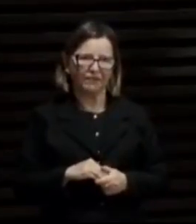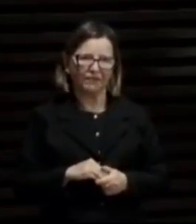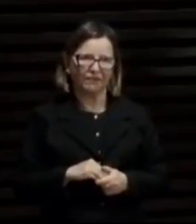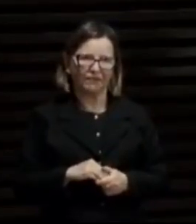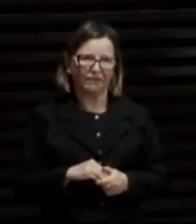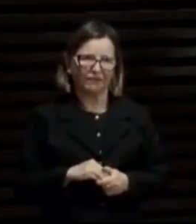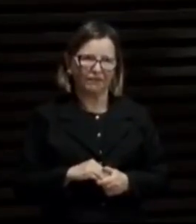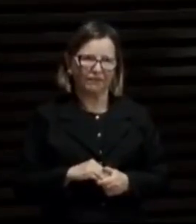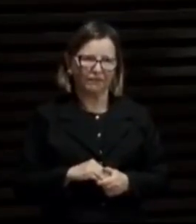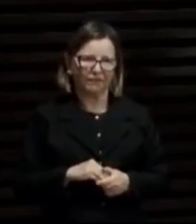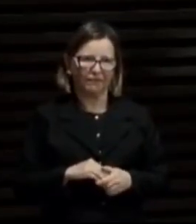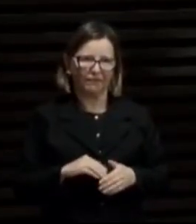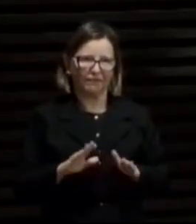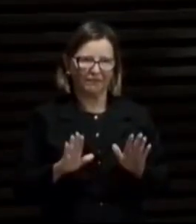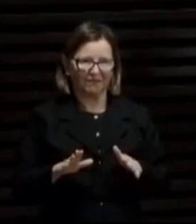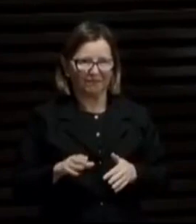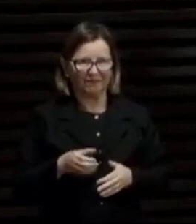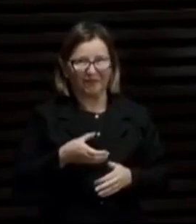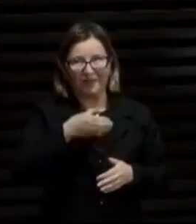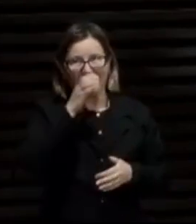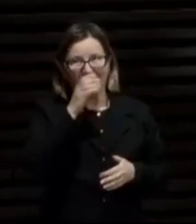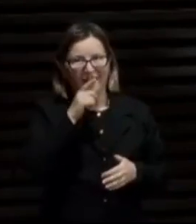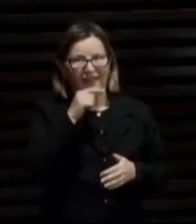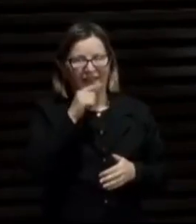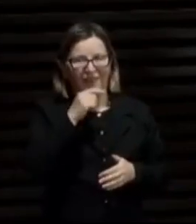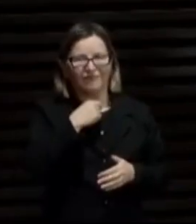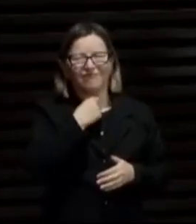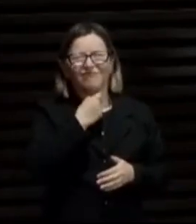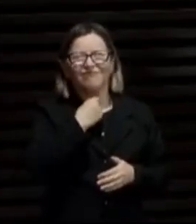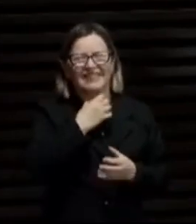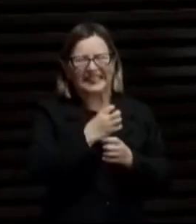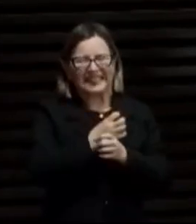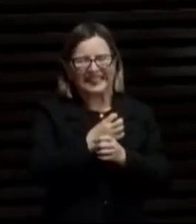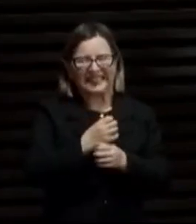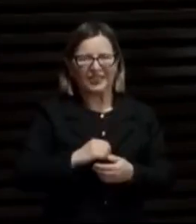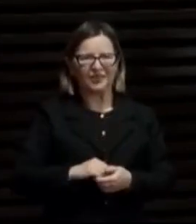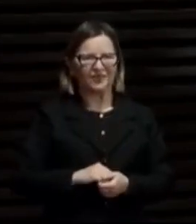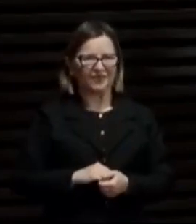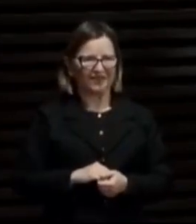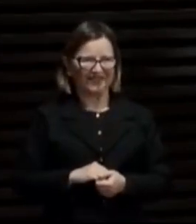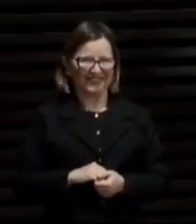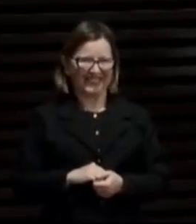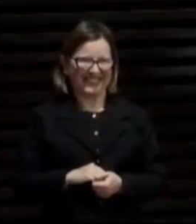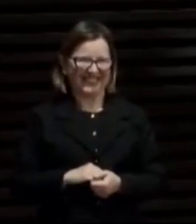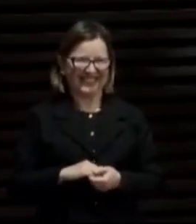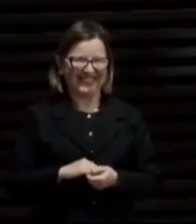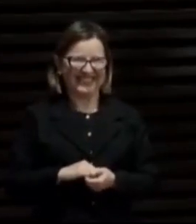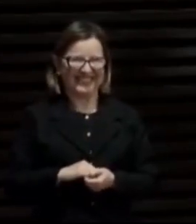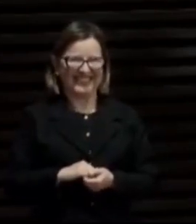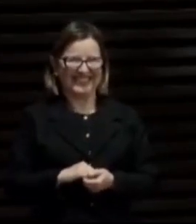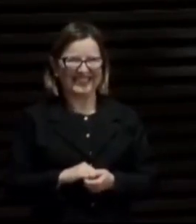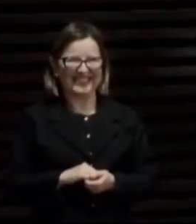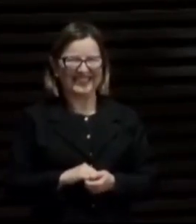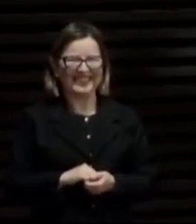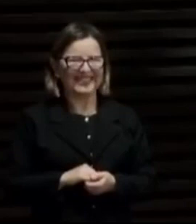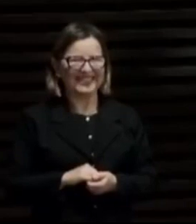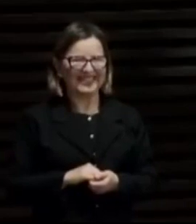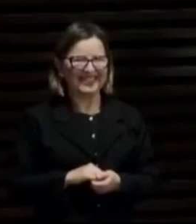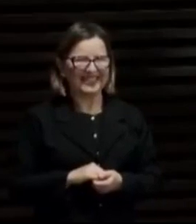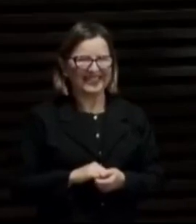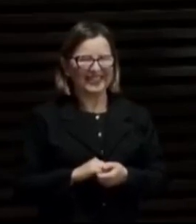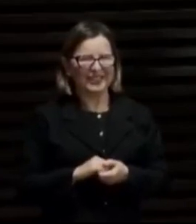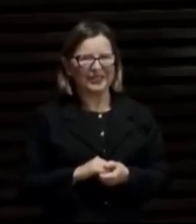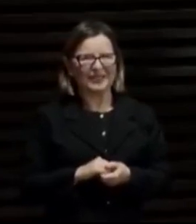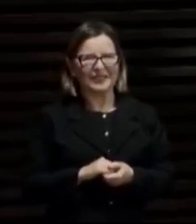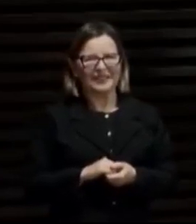Deixa eu só tomar um golinho de água, que a garganta já está seca, né, pastor? Está aqui na frente, a responsabilidade de um temor a Deus muito